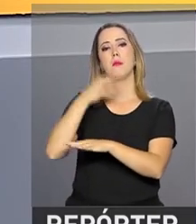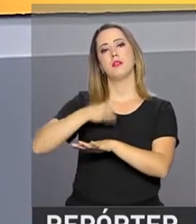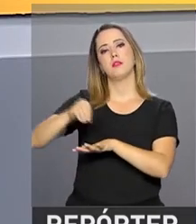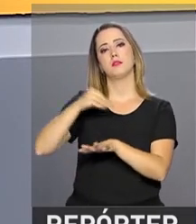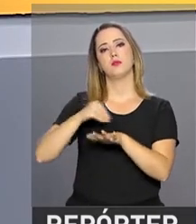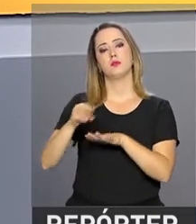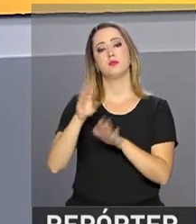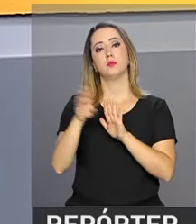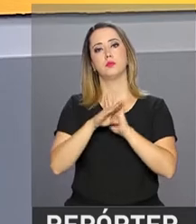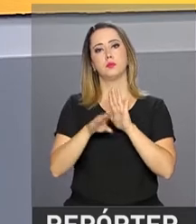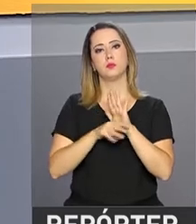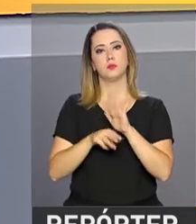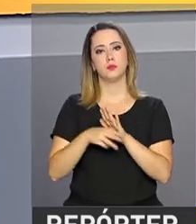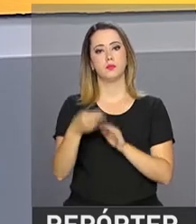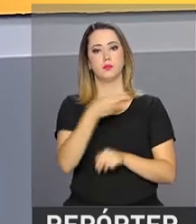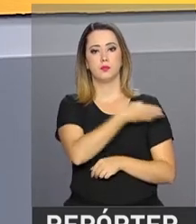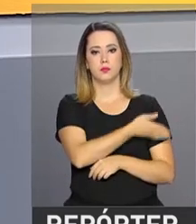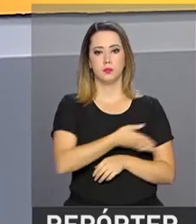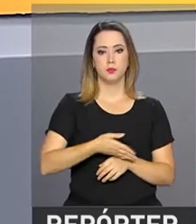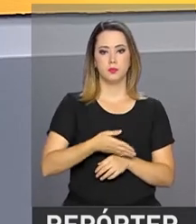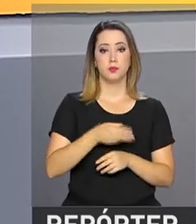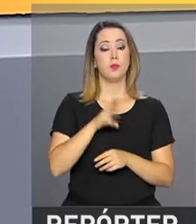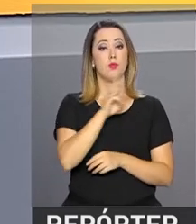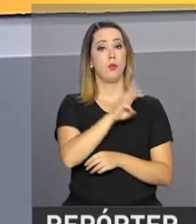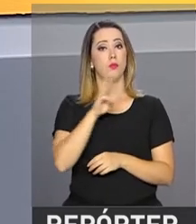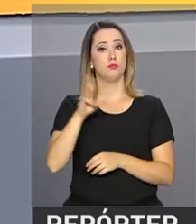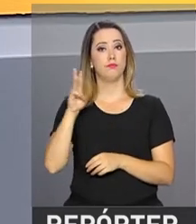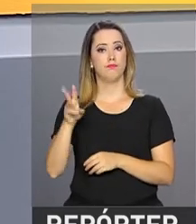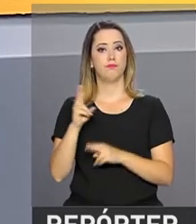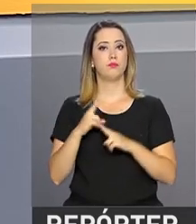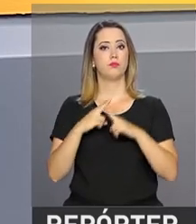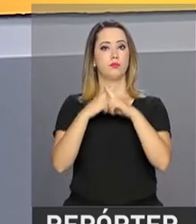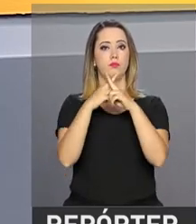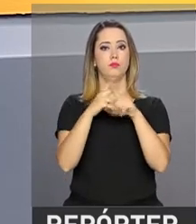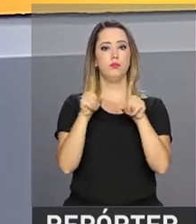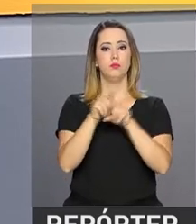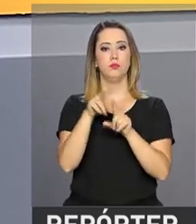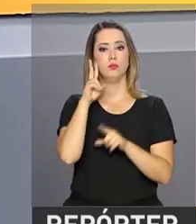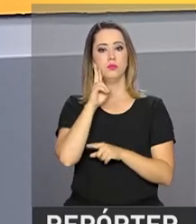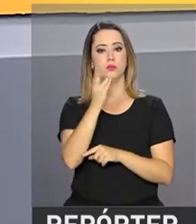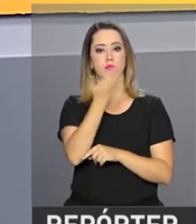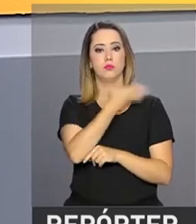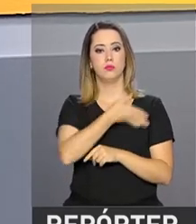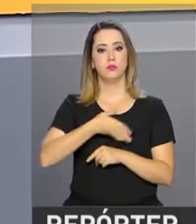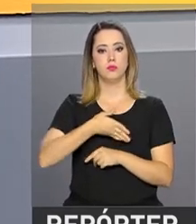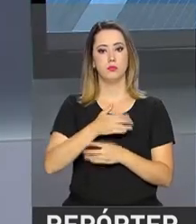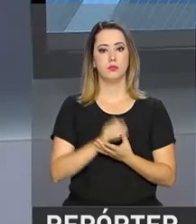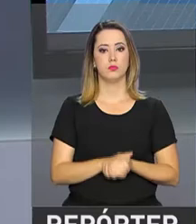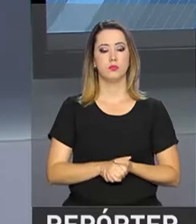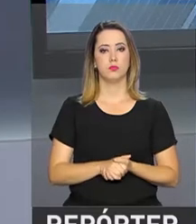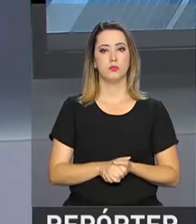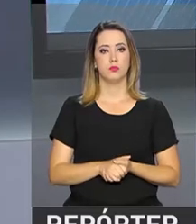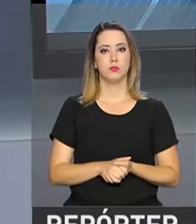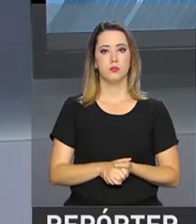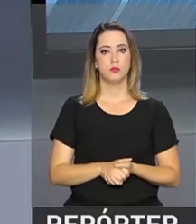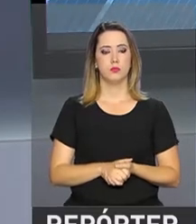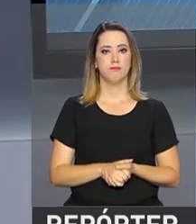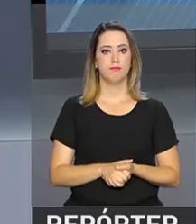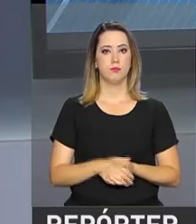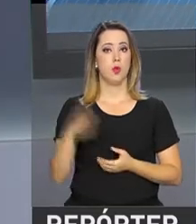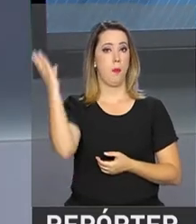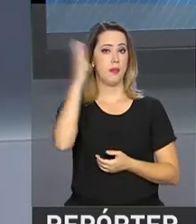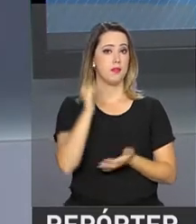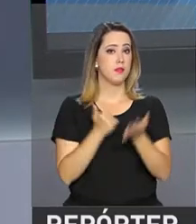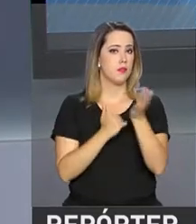informações sobre o programa no site da Caixa Econômica Federal, na seção para a sua empresa. O Brasil